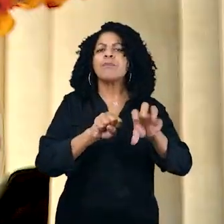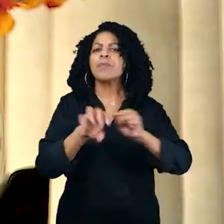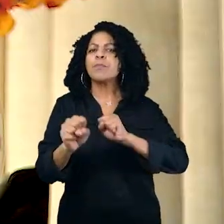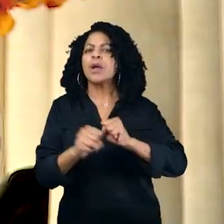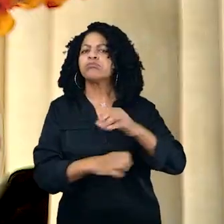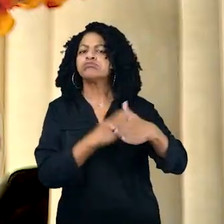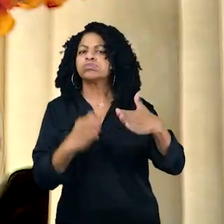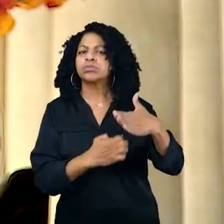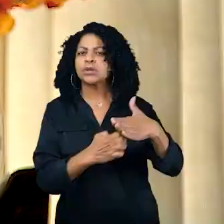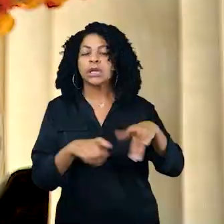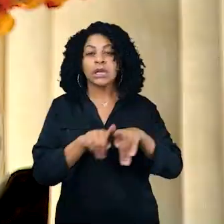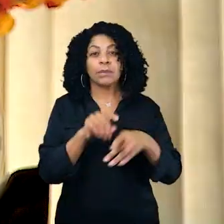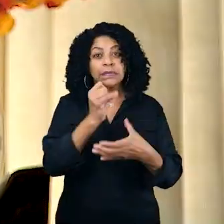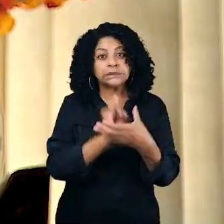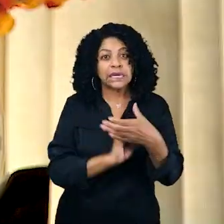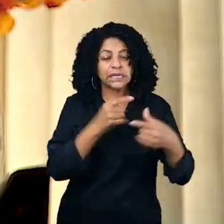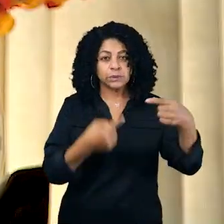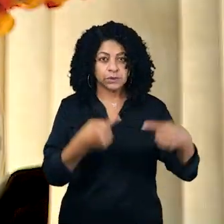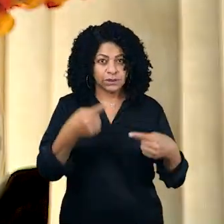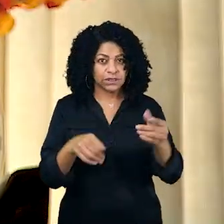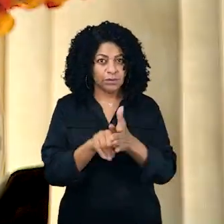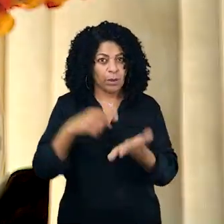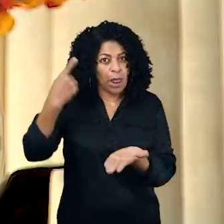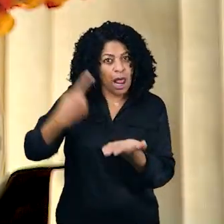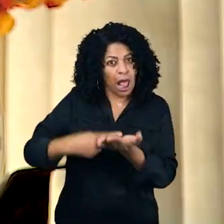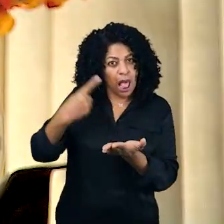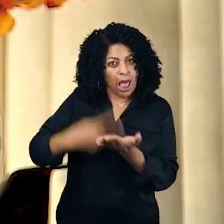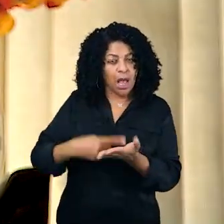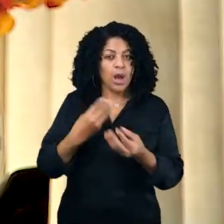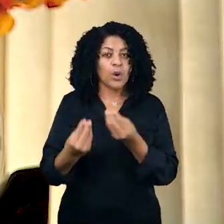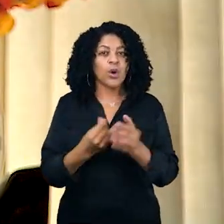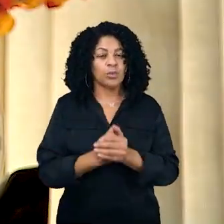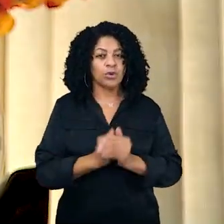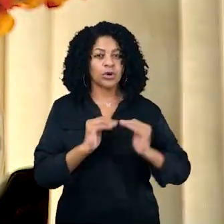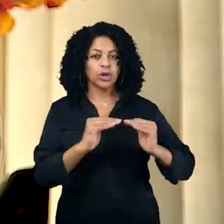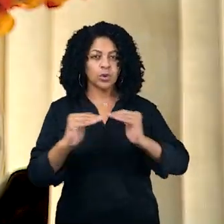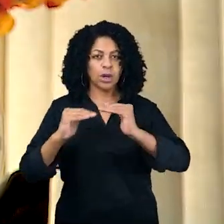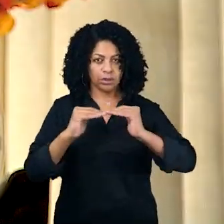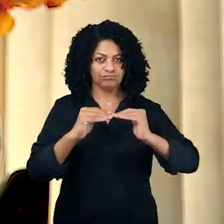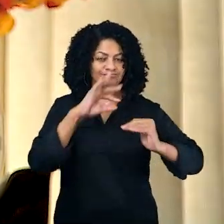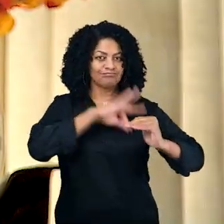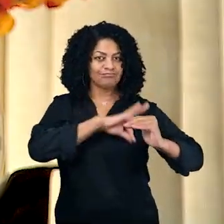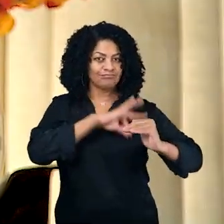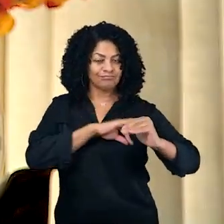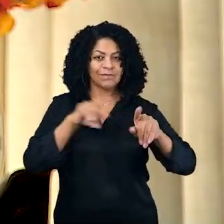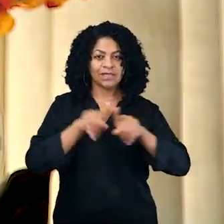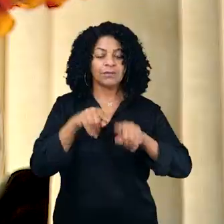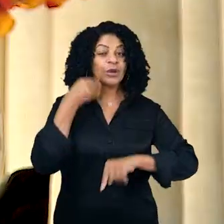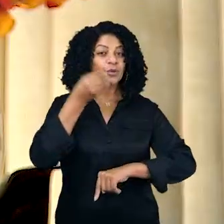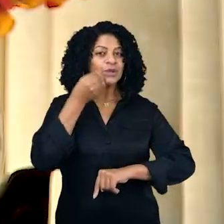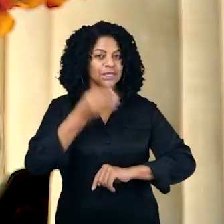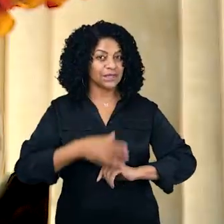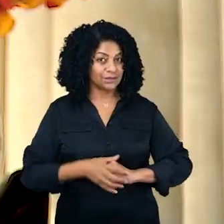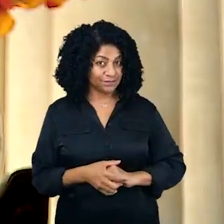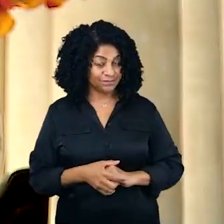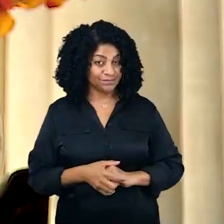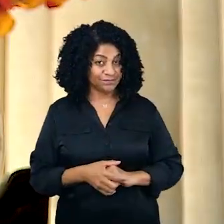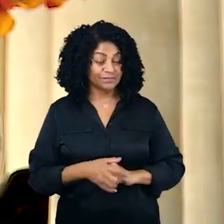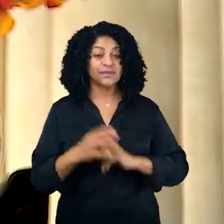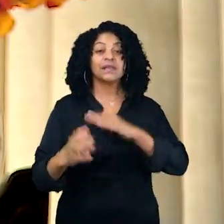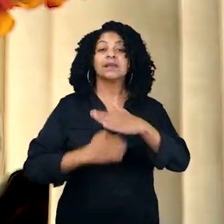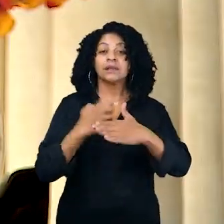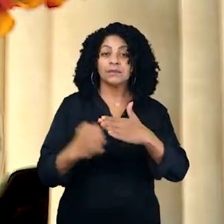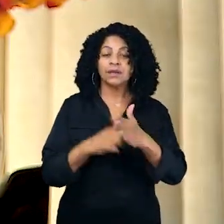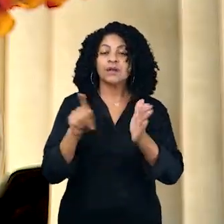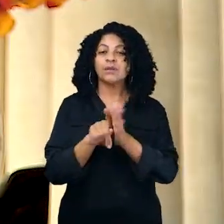coletou, qual é a política interna com a qual ela se compromissou em termos de igualdade salarial e de igualdade de oportunidades.